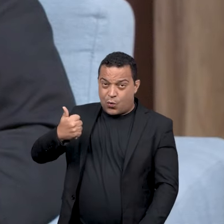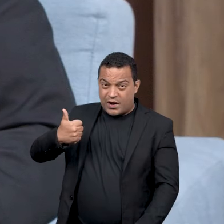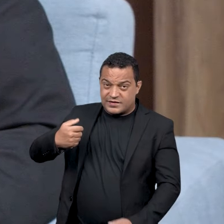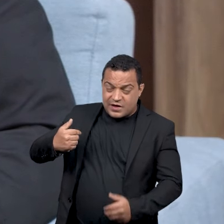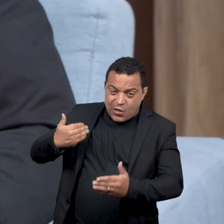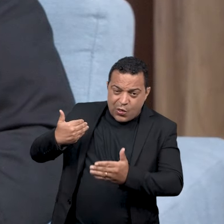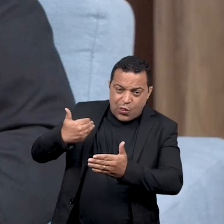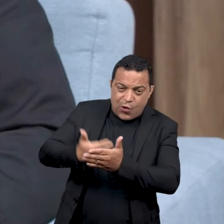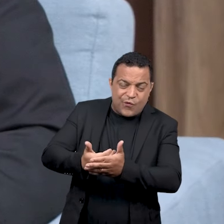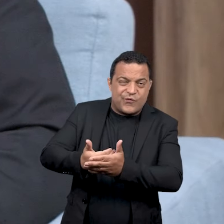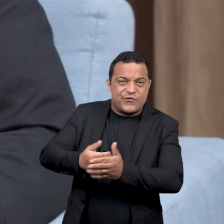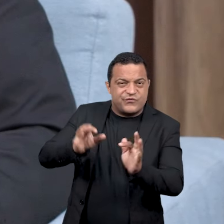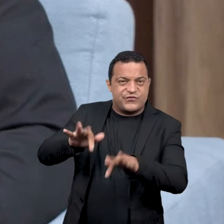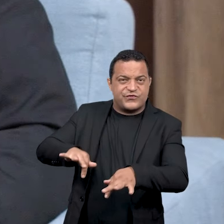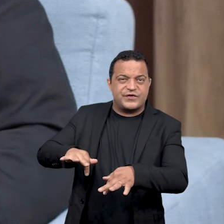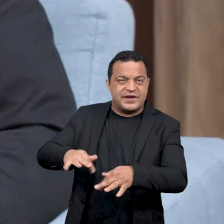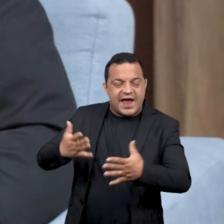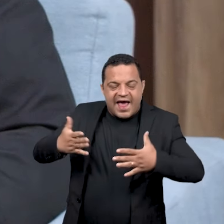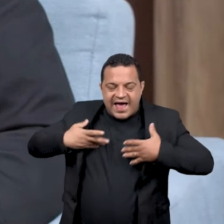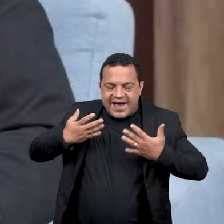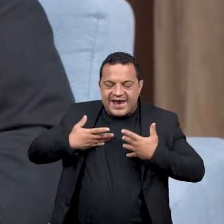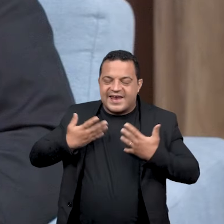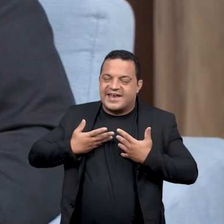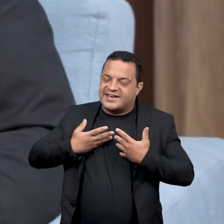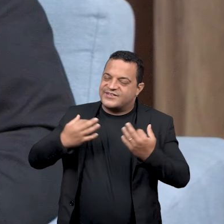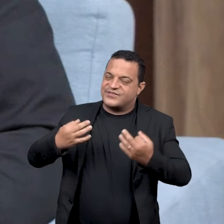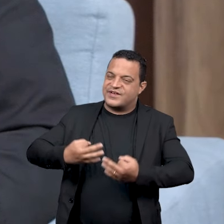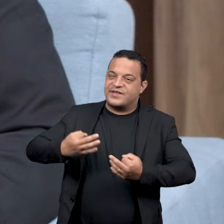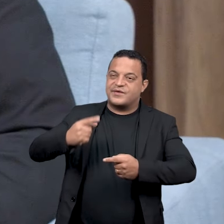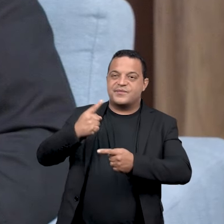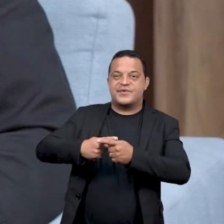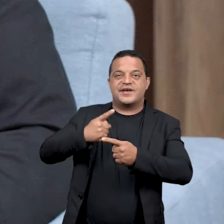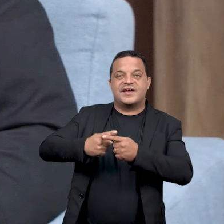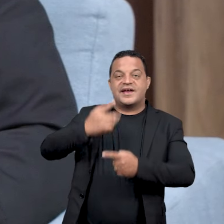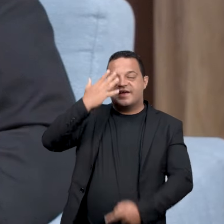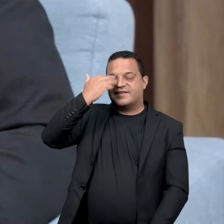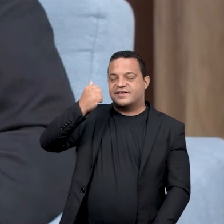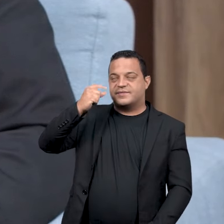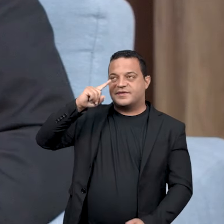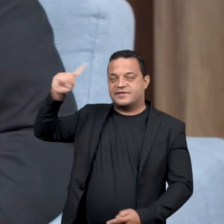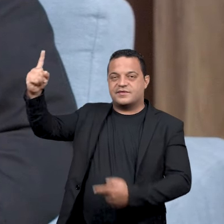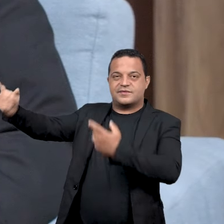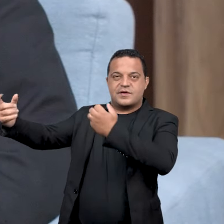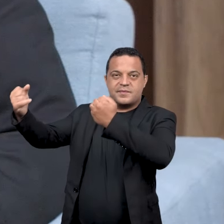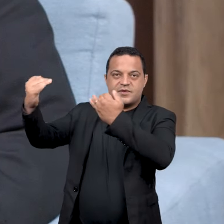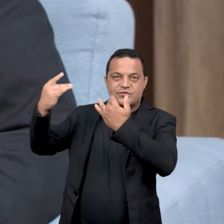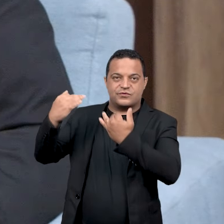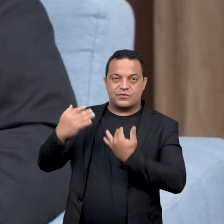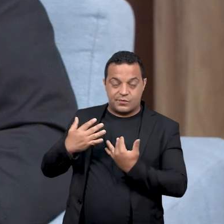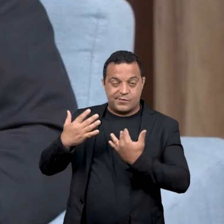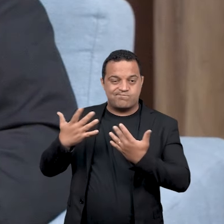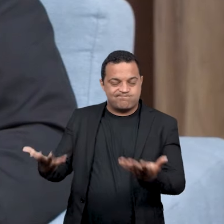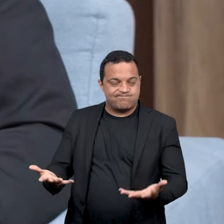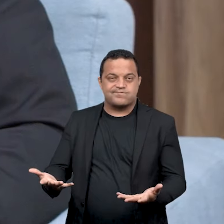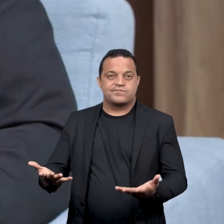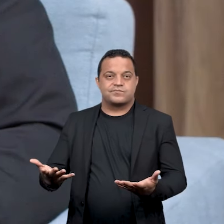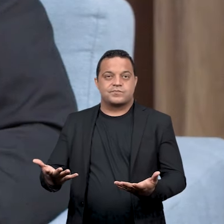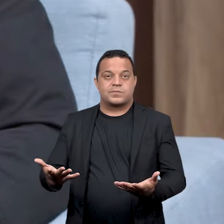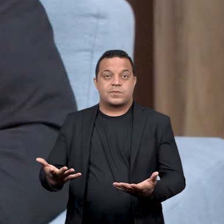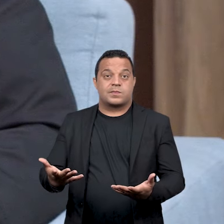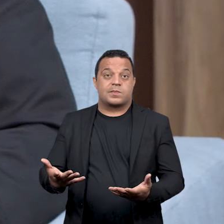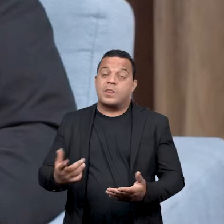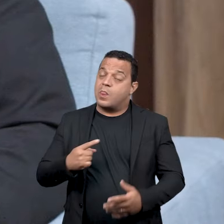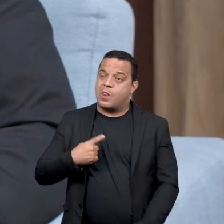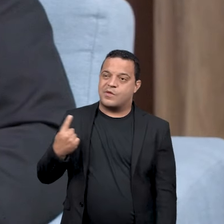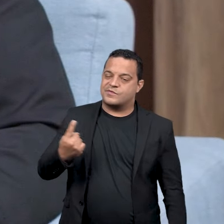com muita alegria, certamente, porque nós chegamos até aqui com as bênçãos do Senhor. E